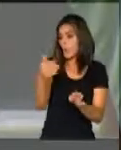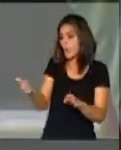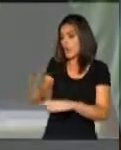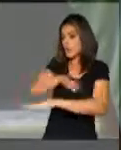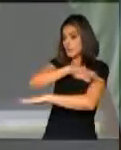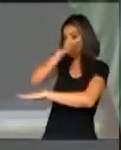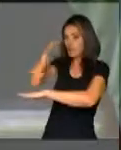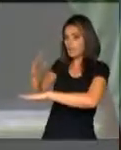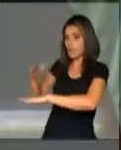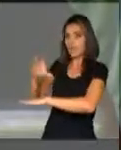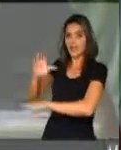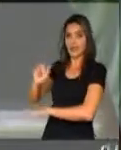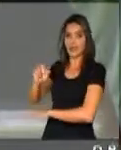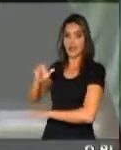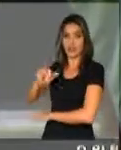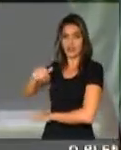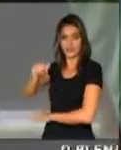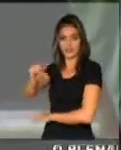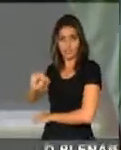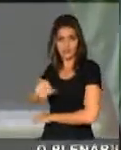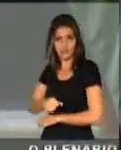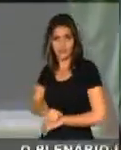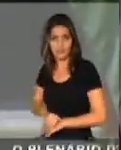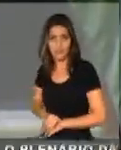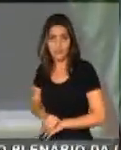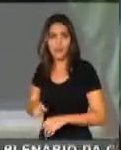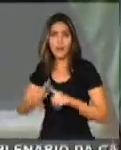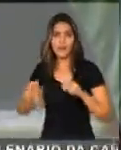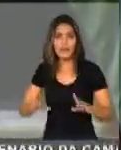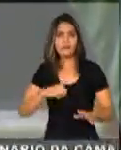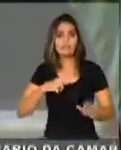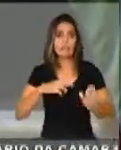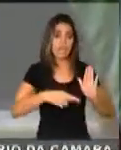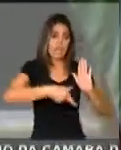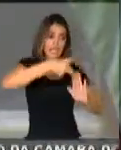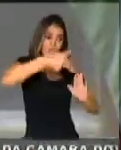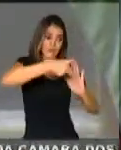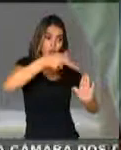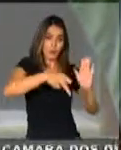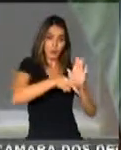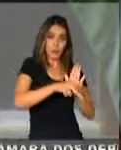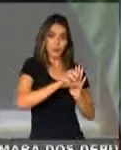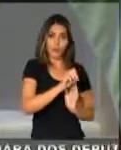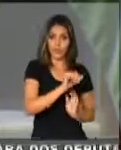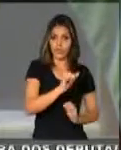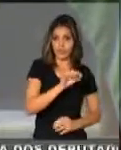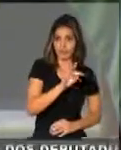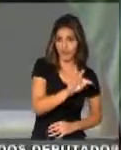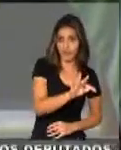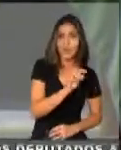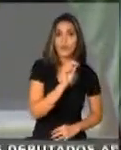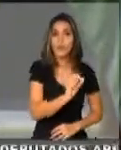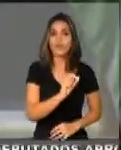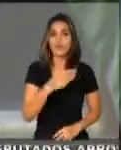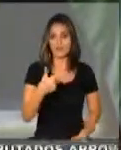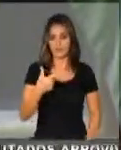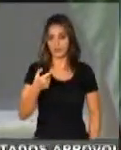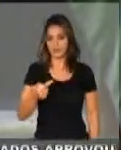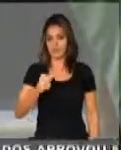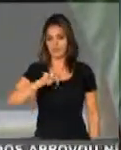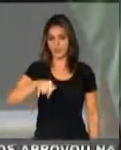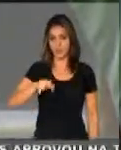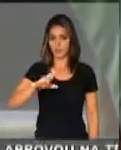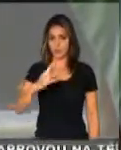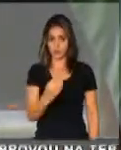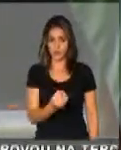Carajás. Então, mas há uma resolução da OIT de 27 de junho